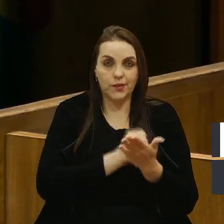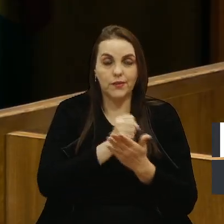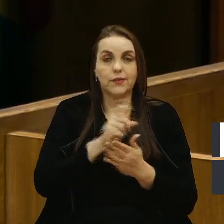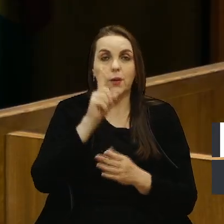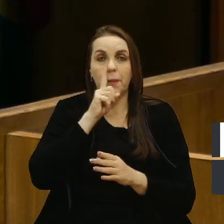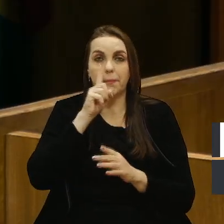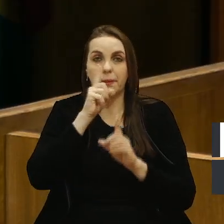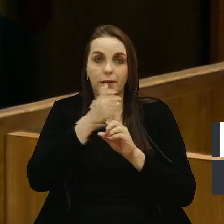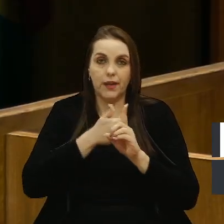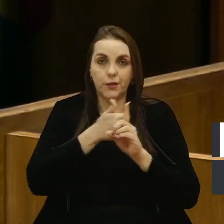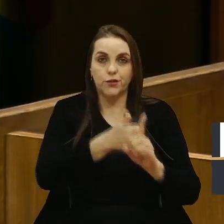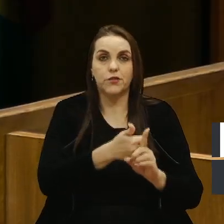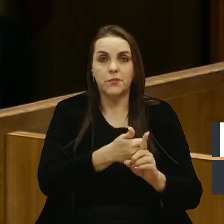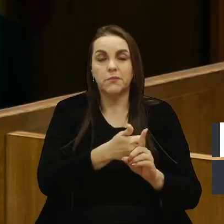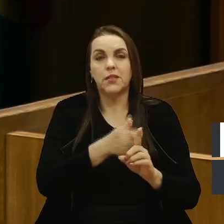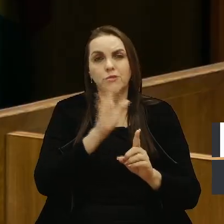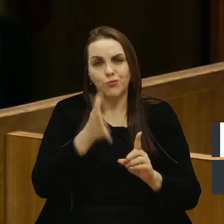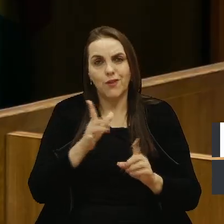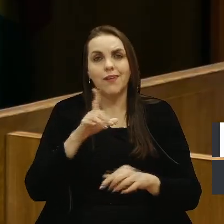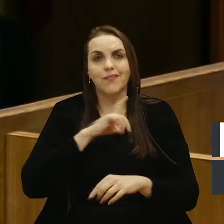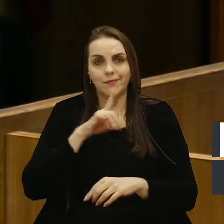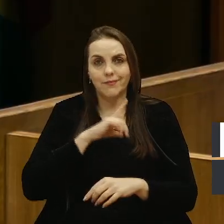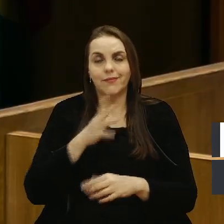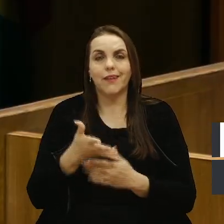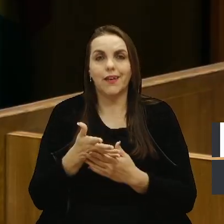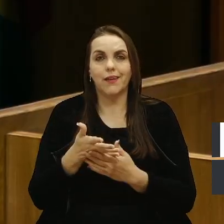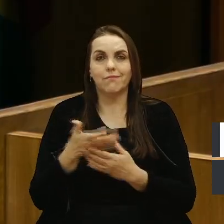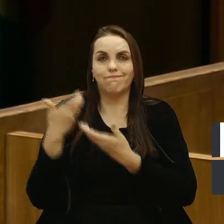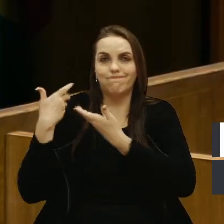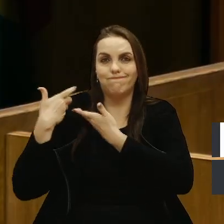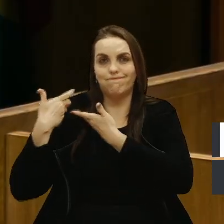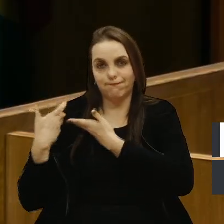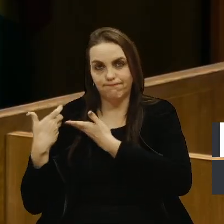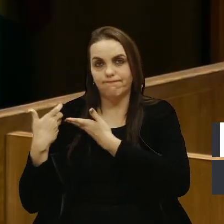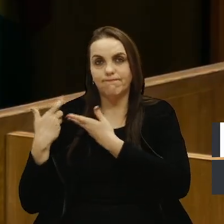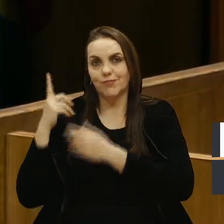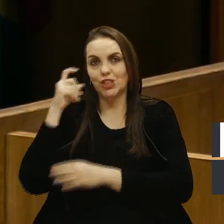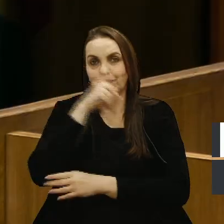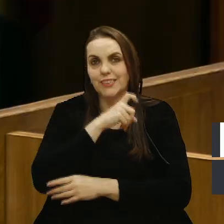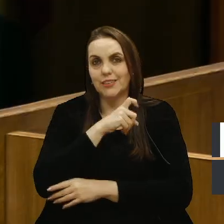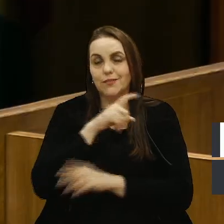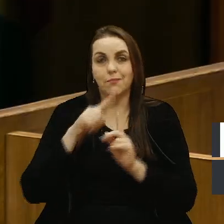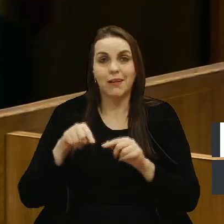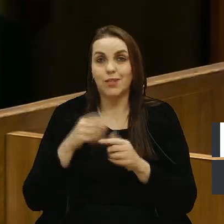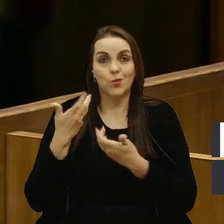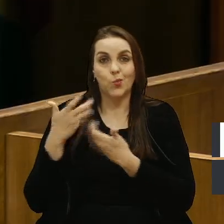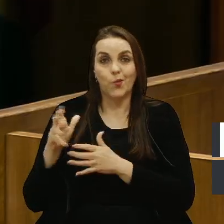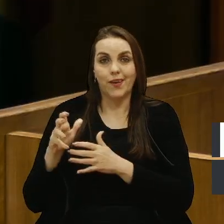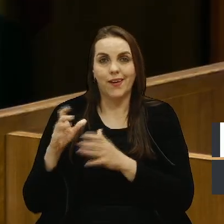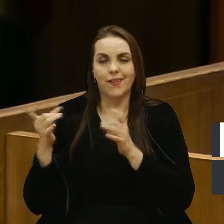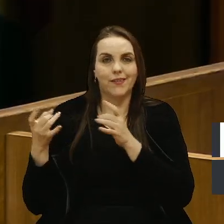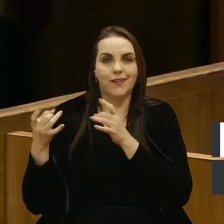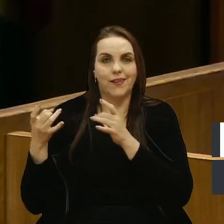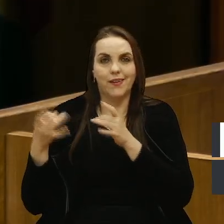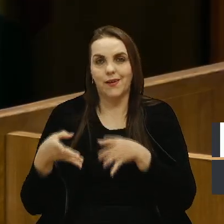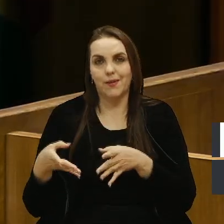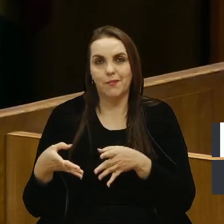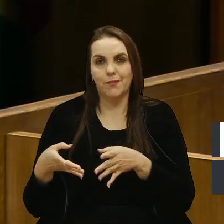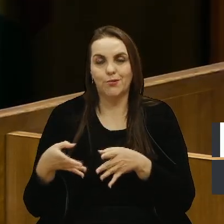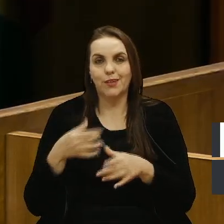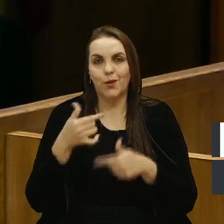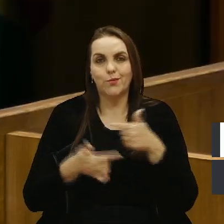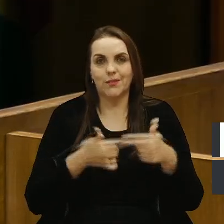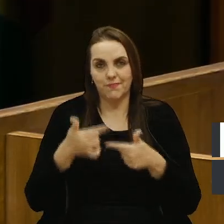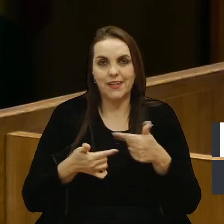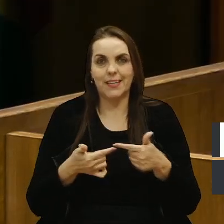já tem uma situação de carga muito grande, mas muitas vezes elas não querem abandonar o seu emprego.